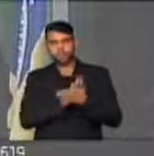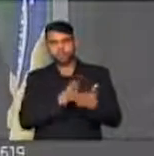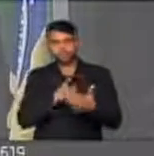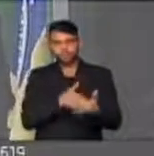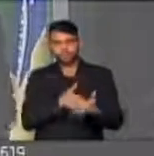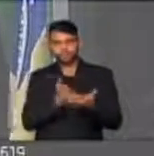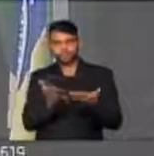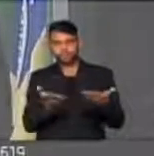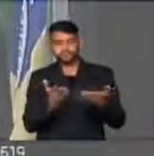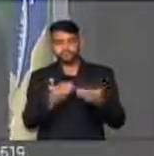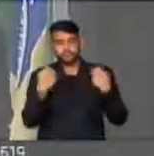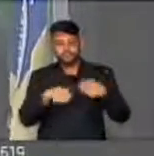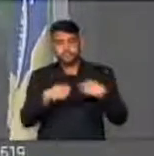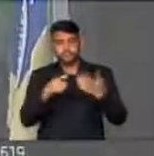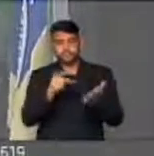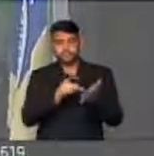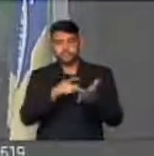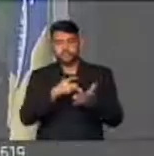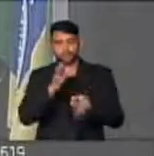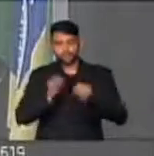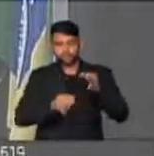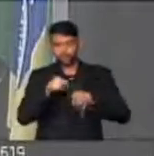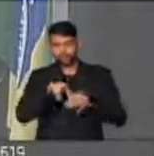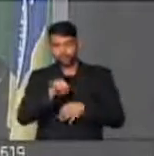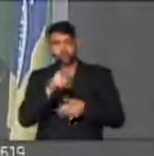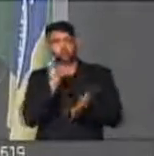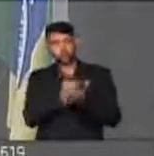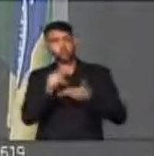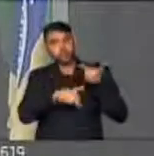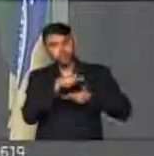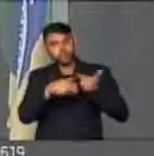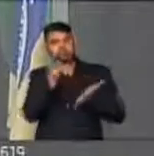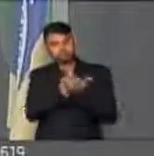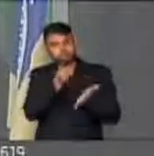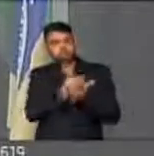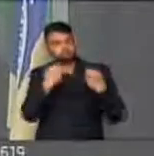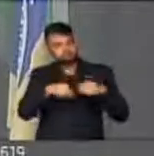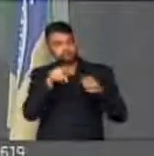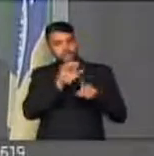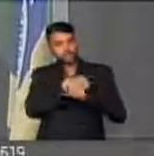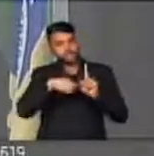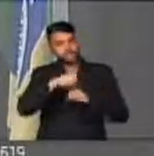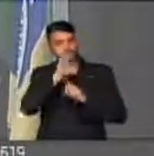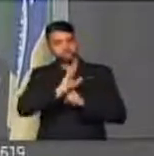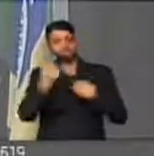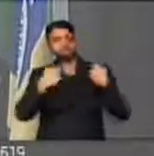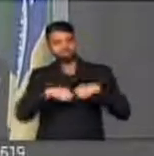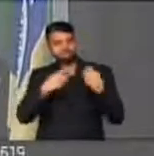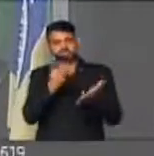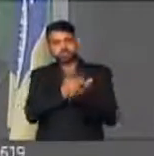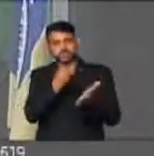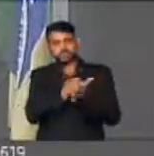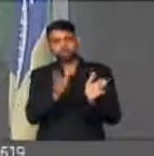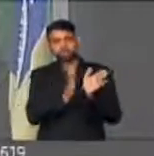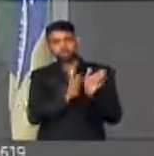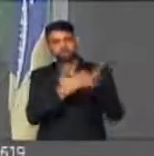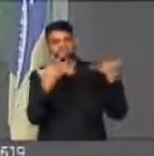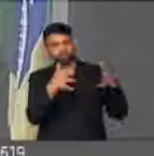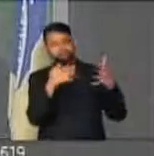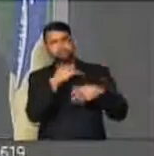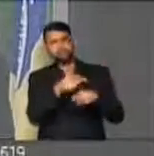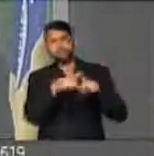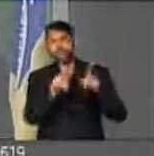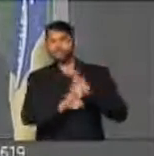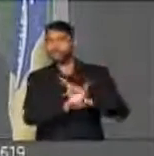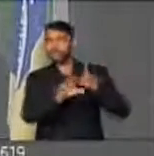desenfreado. Deve sim o juiz continuar a proceder, deve sim a sociedade continuar a aplaudi-lo, mas